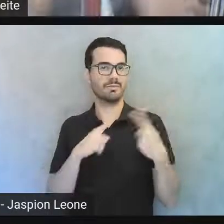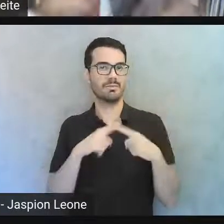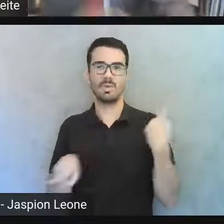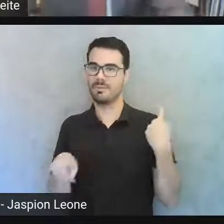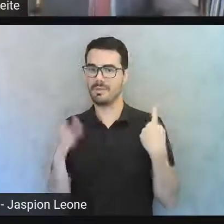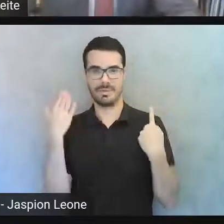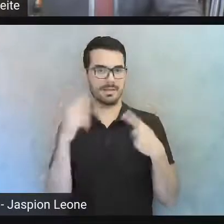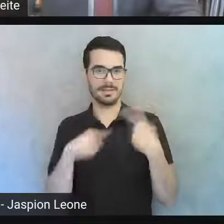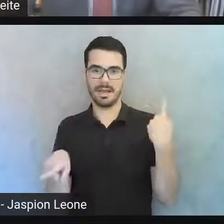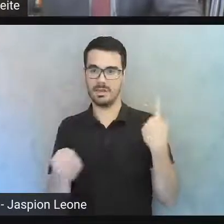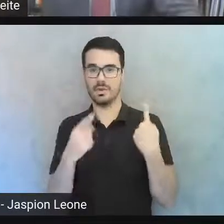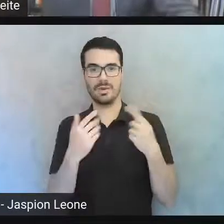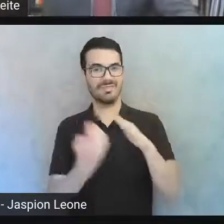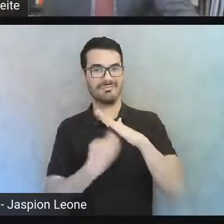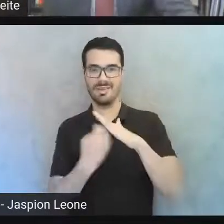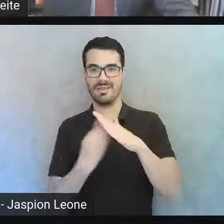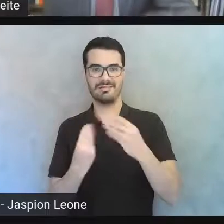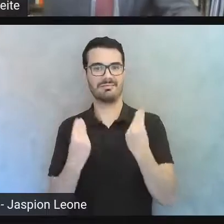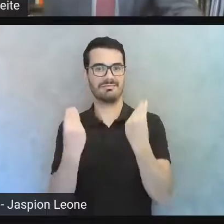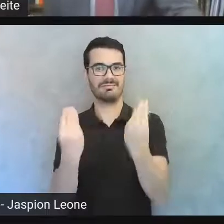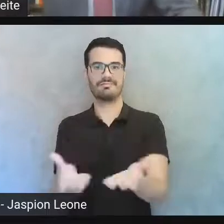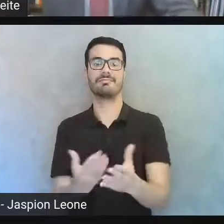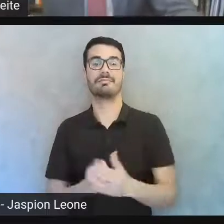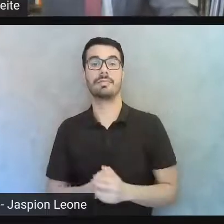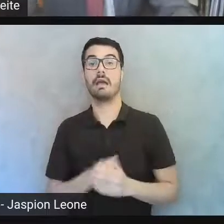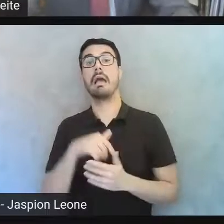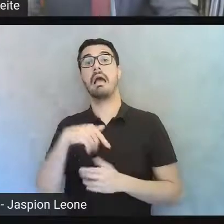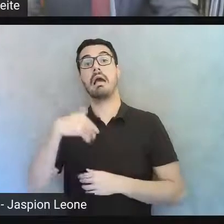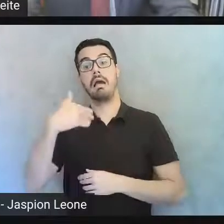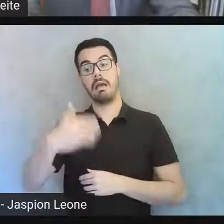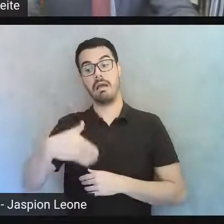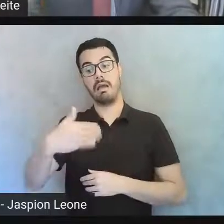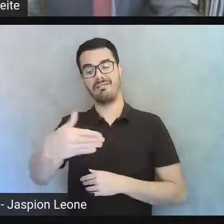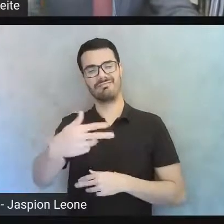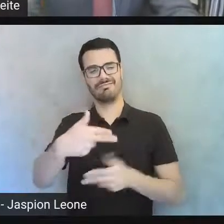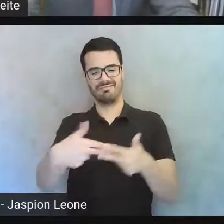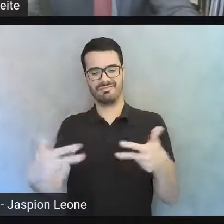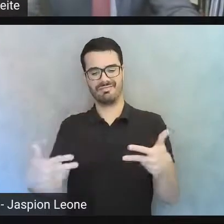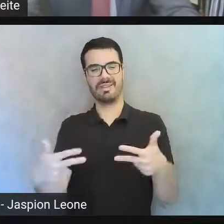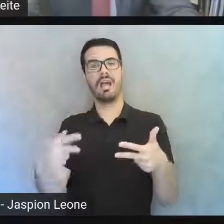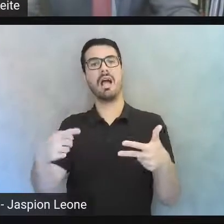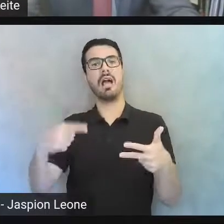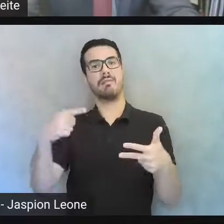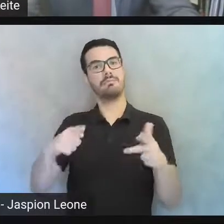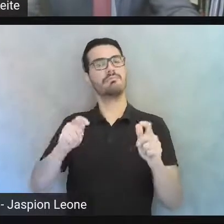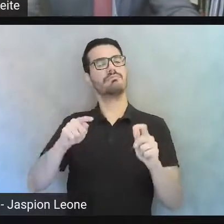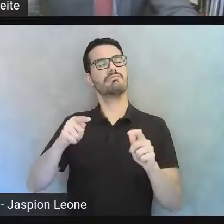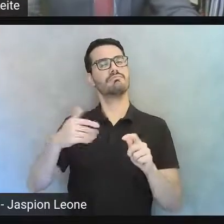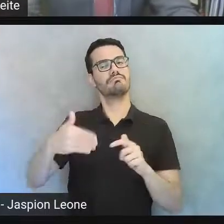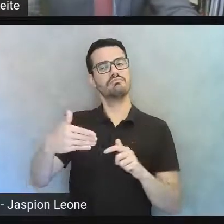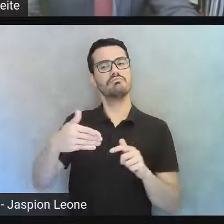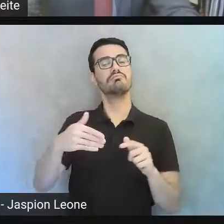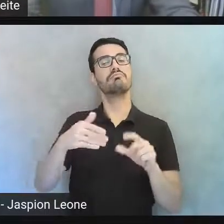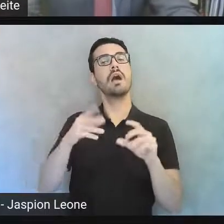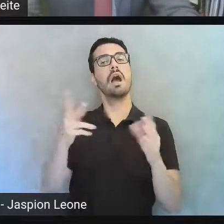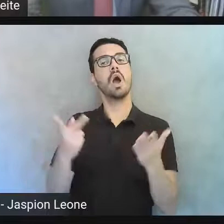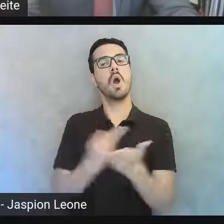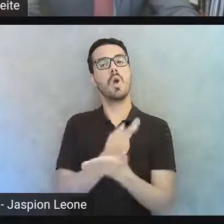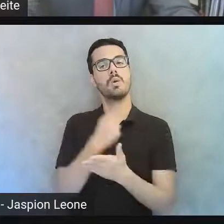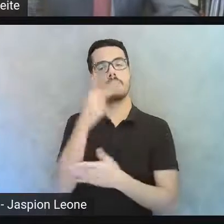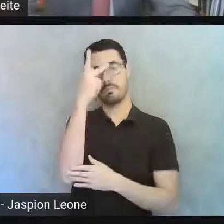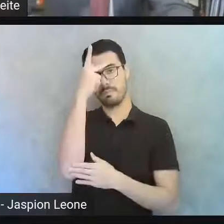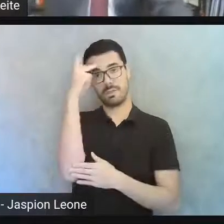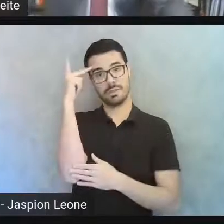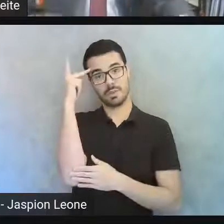Por fatores diversos, a partir de um determinado momento, as doações feitas por